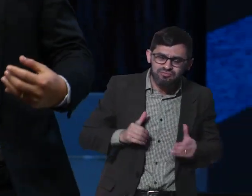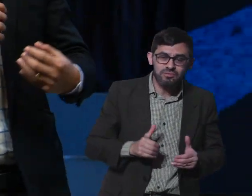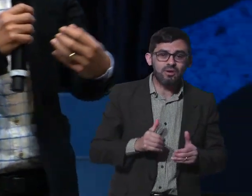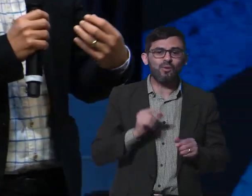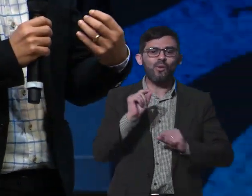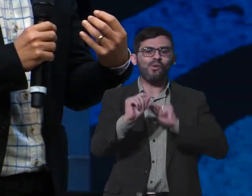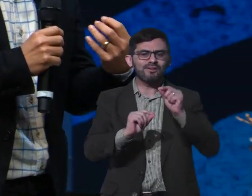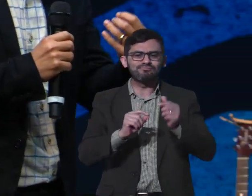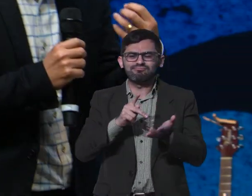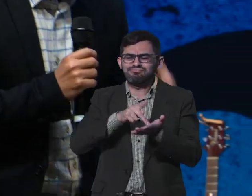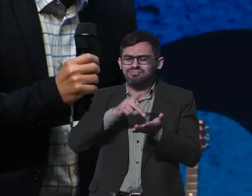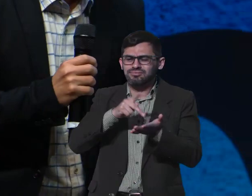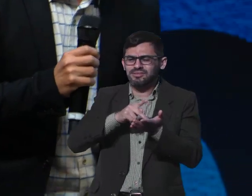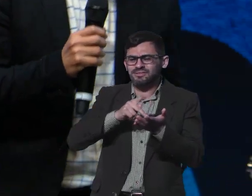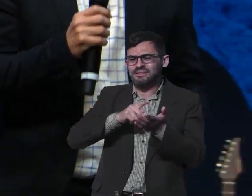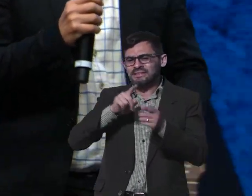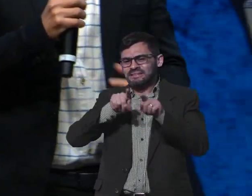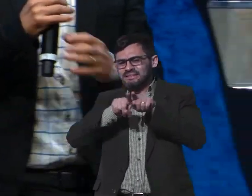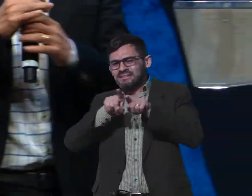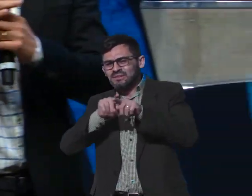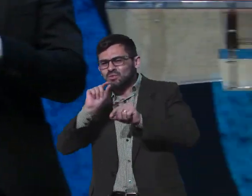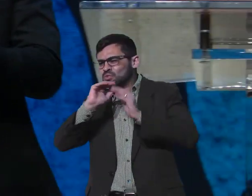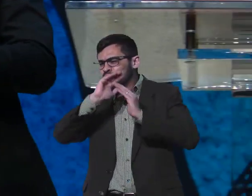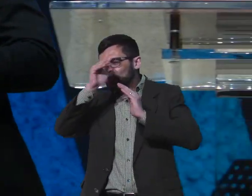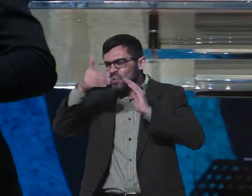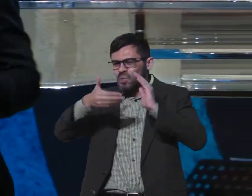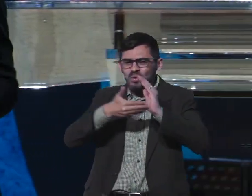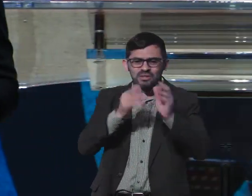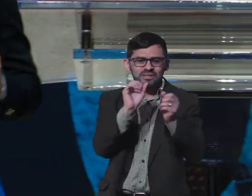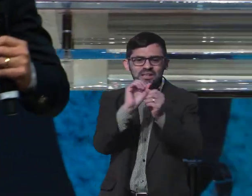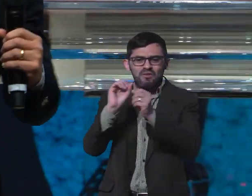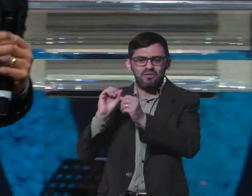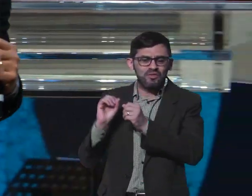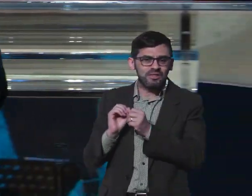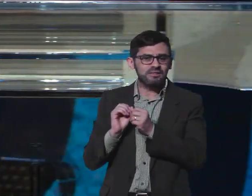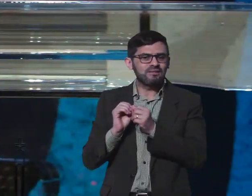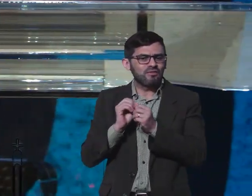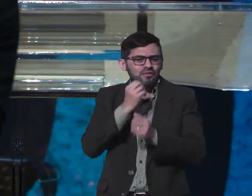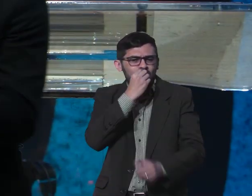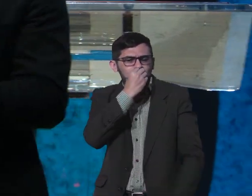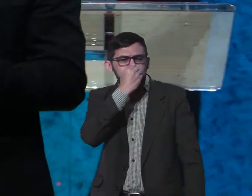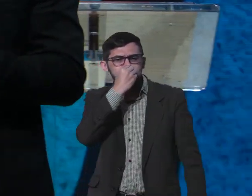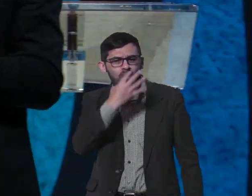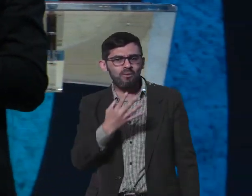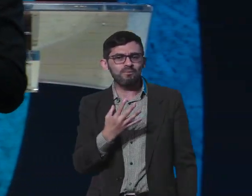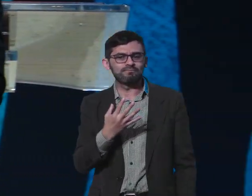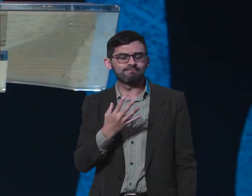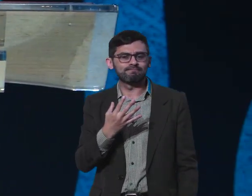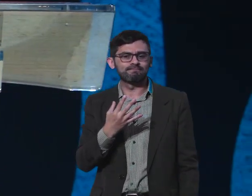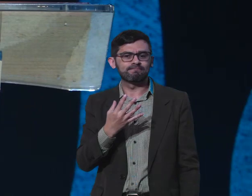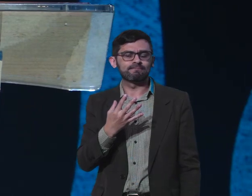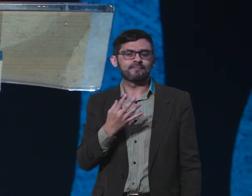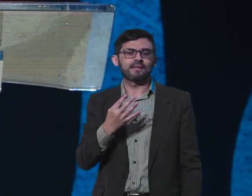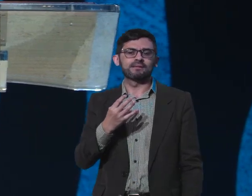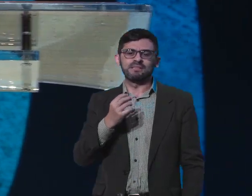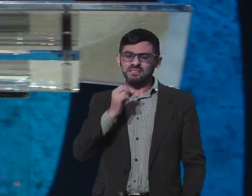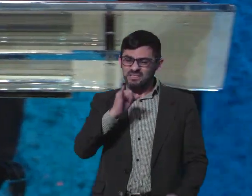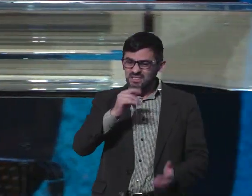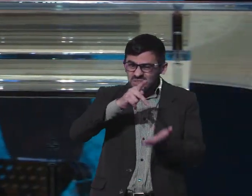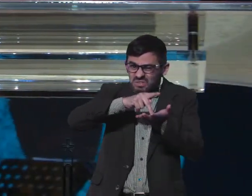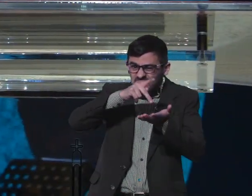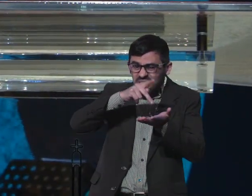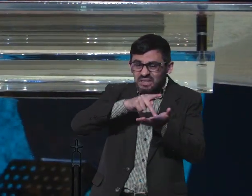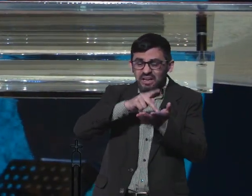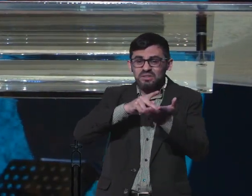físico, esse esforço mental, tudo isso que eu fiz, será que valeu a pena? Será que valeu